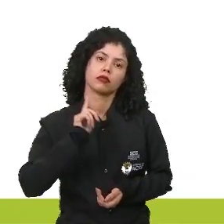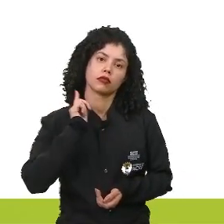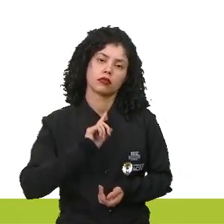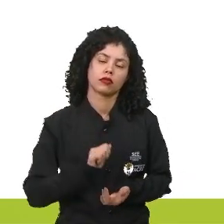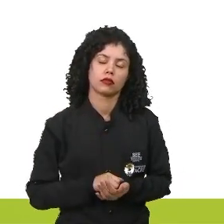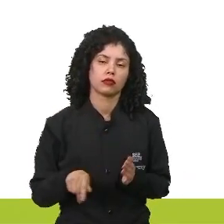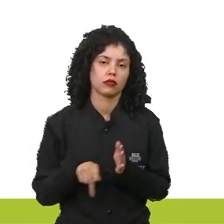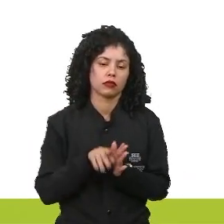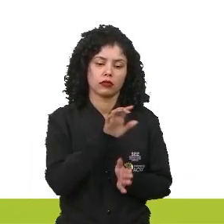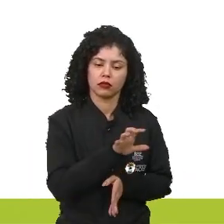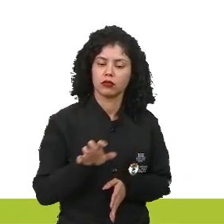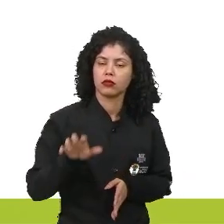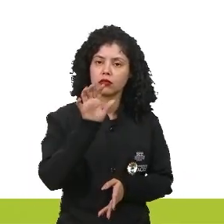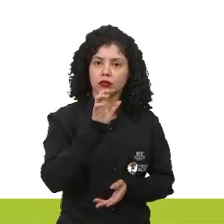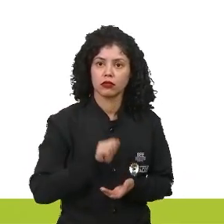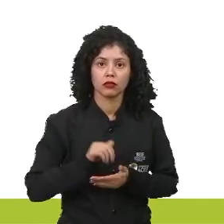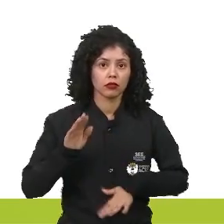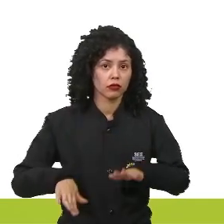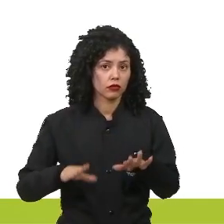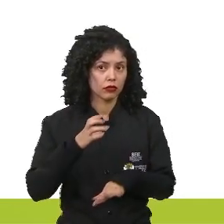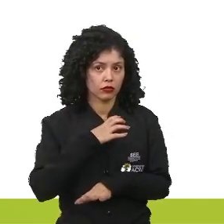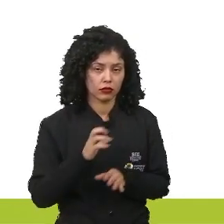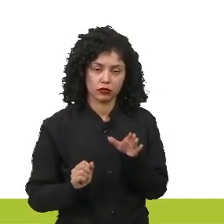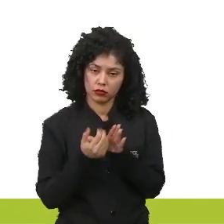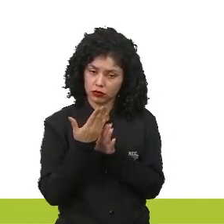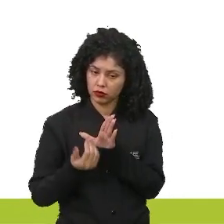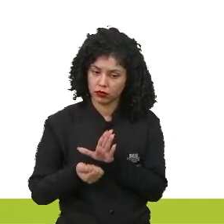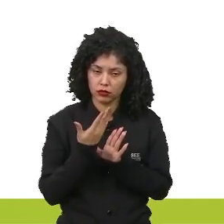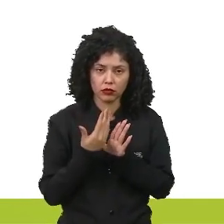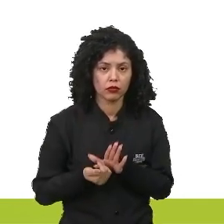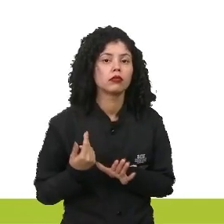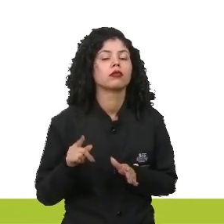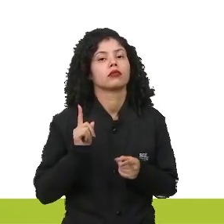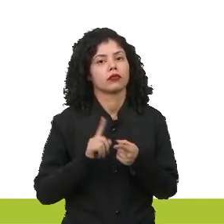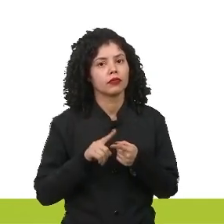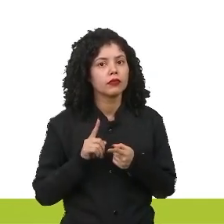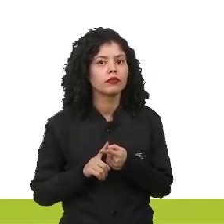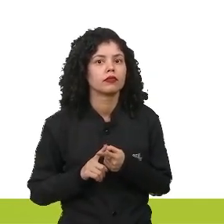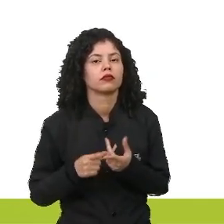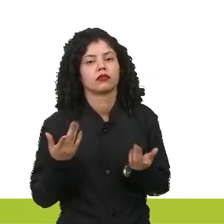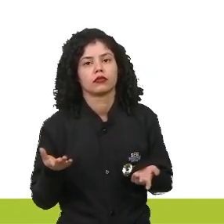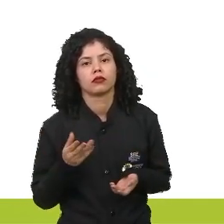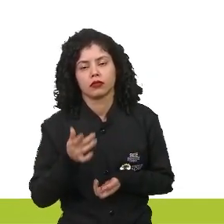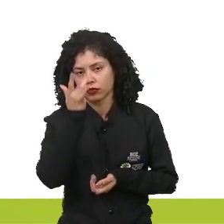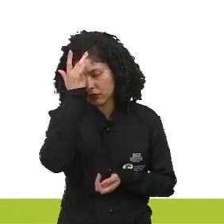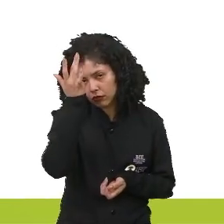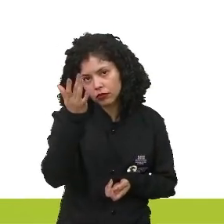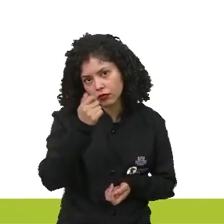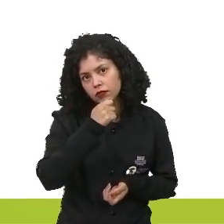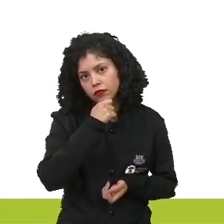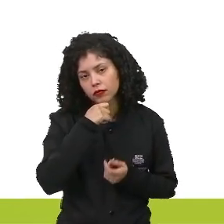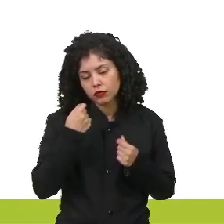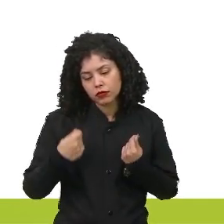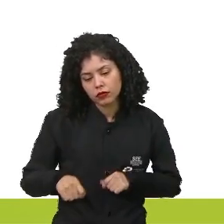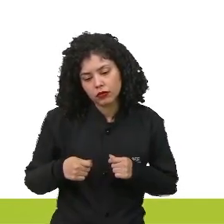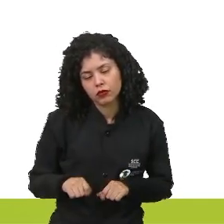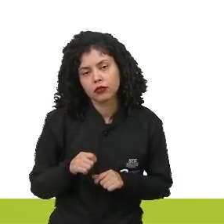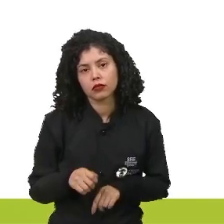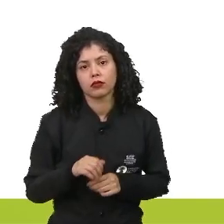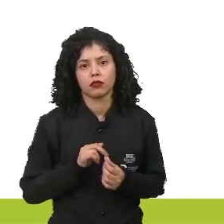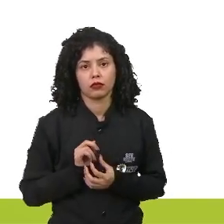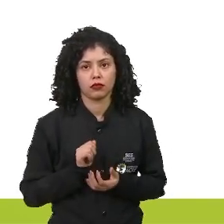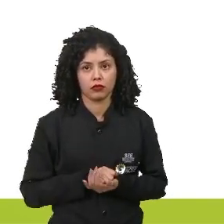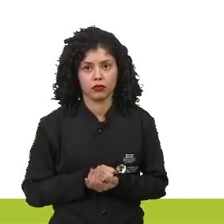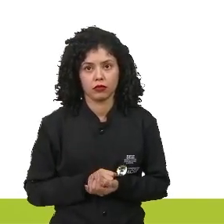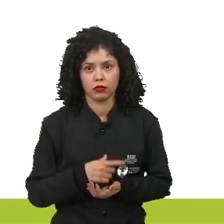a região. Inclusive, muitas cidades foram surgindo ali justamente por conta da facilidade, né, da necessidade, da